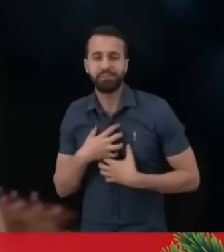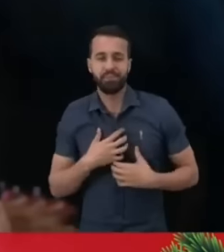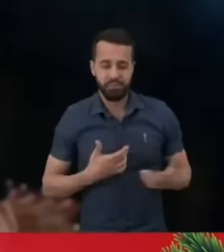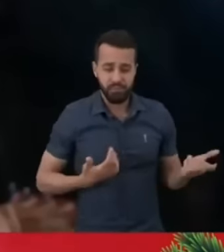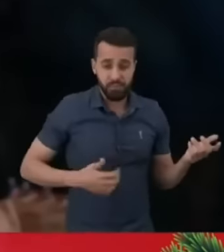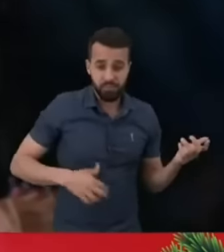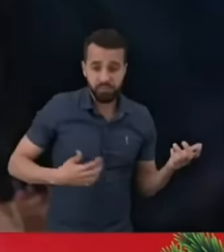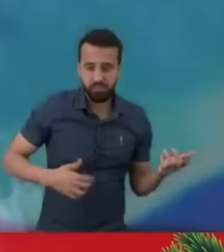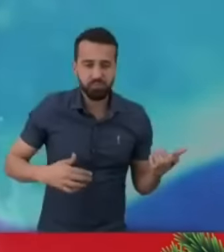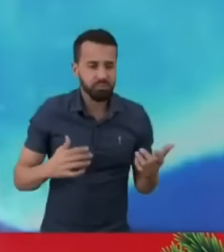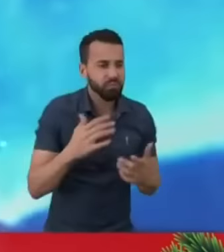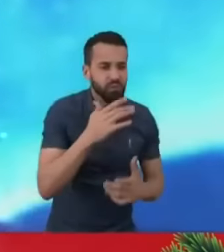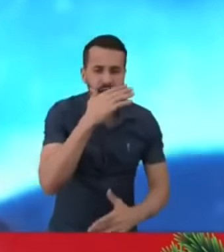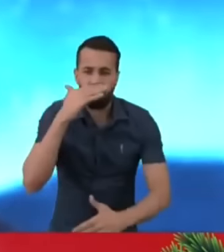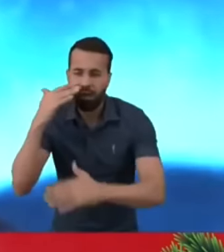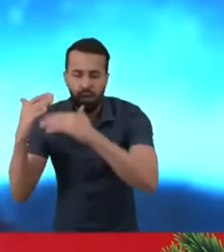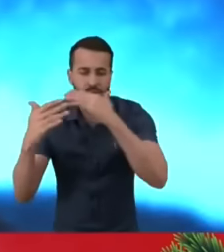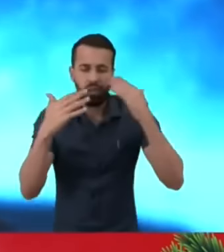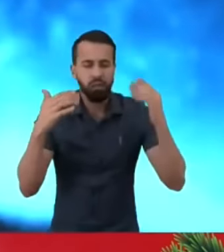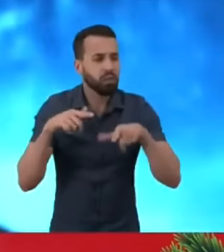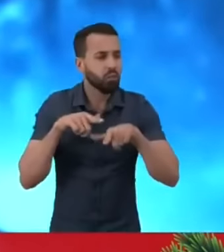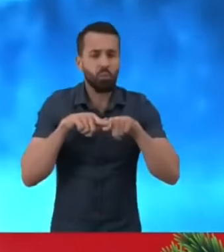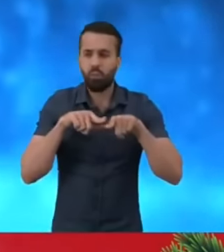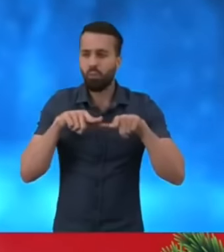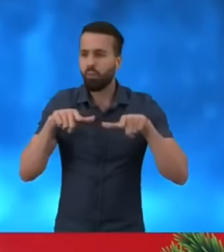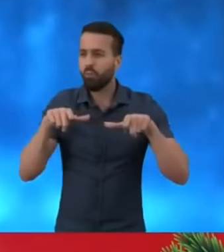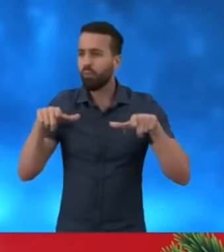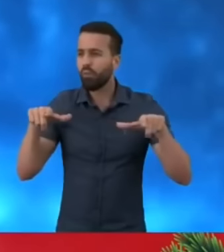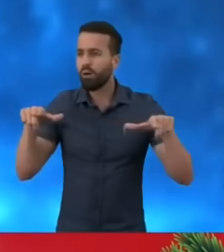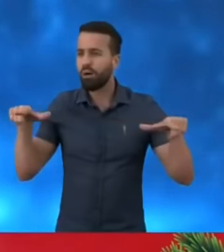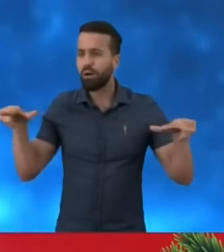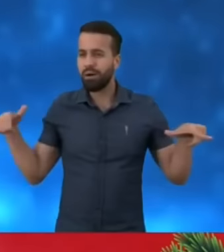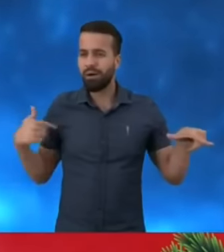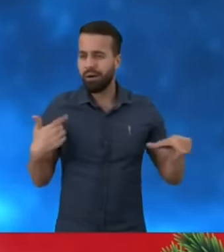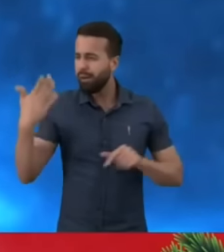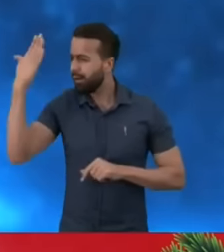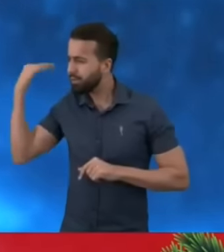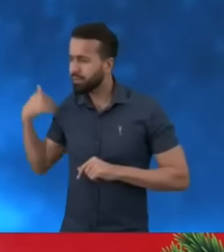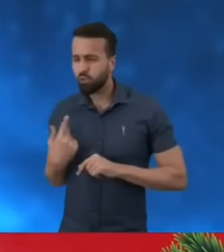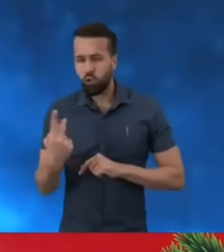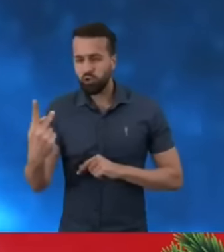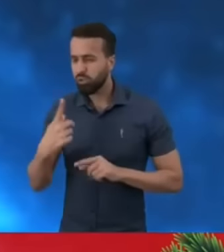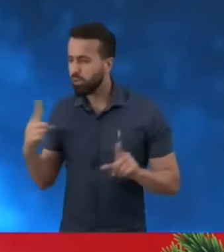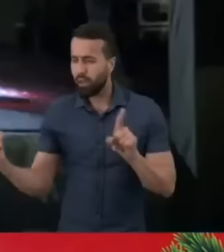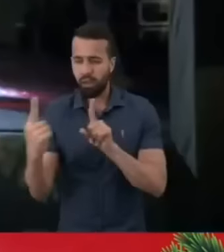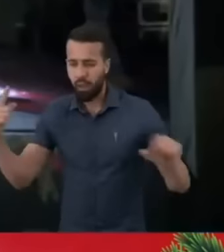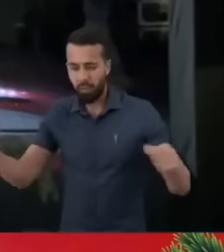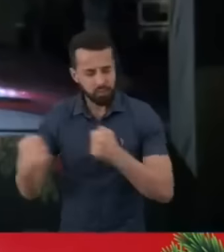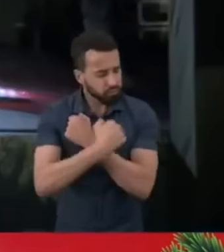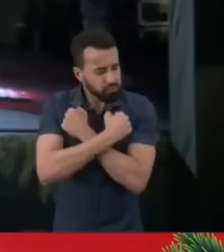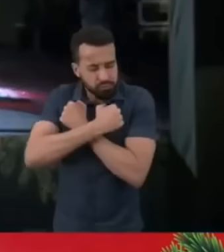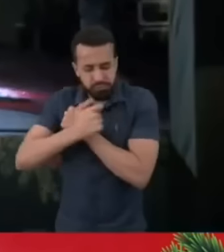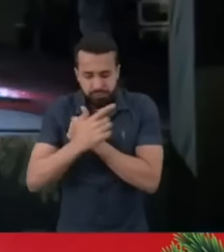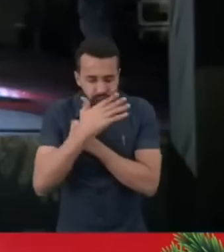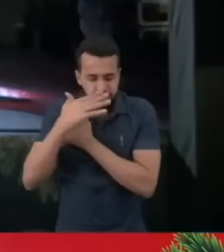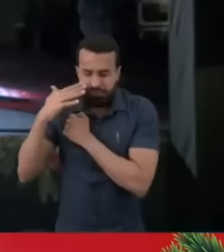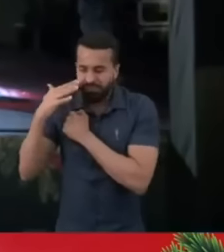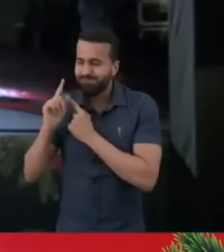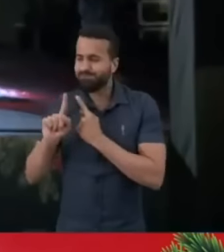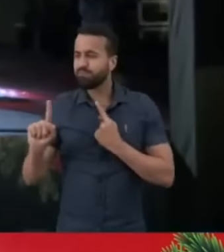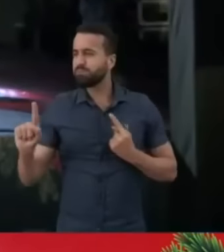Falta seu, eu sentia quando você me abraçava. Sem teu corpo,